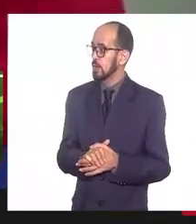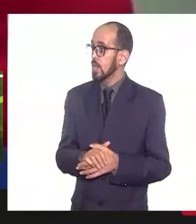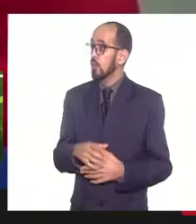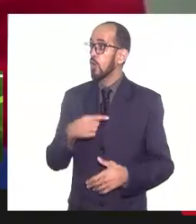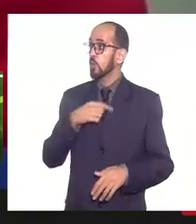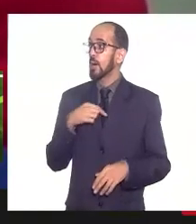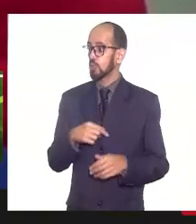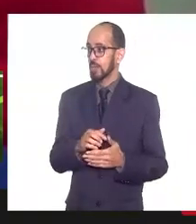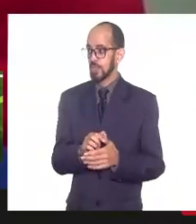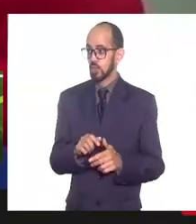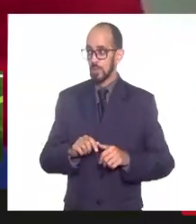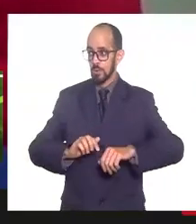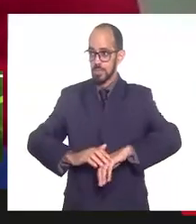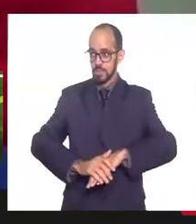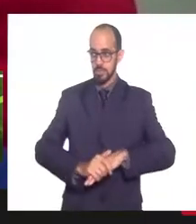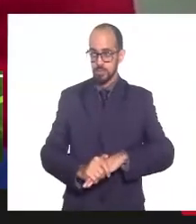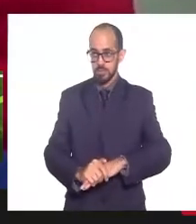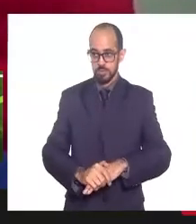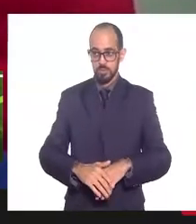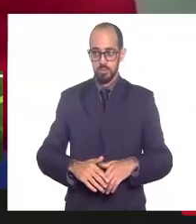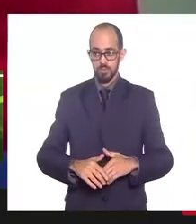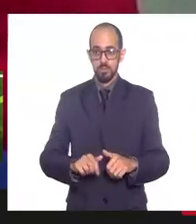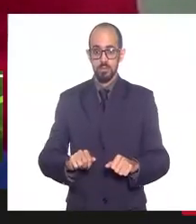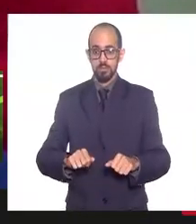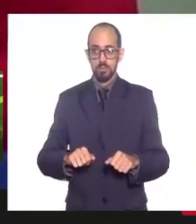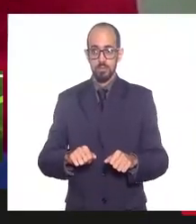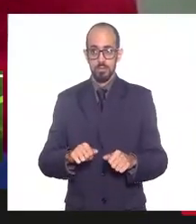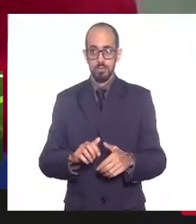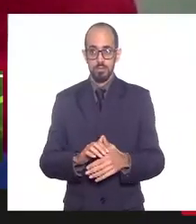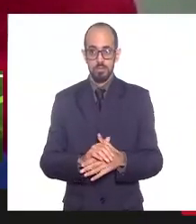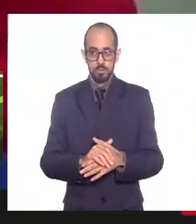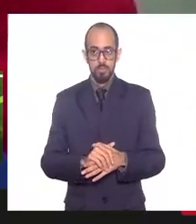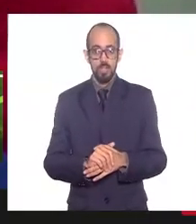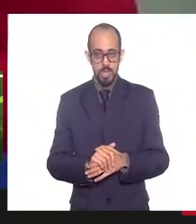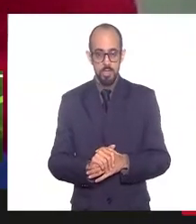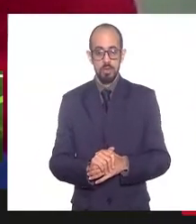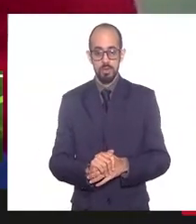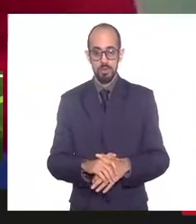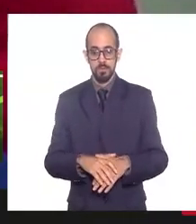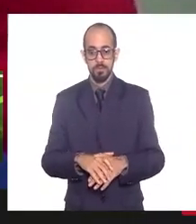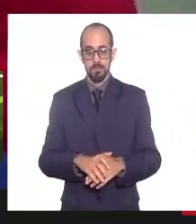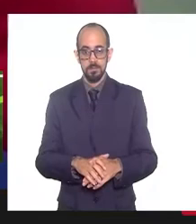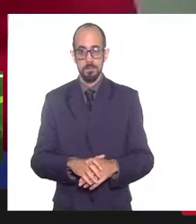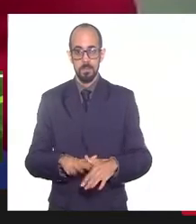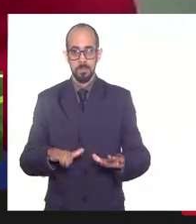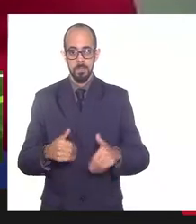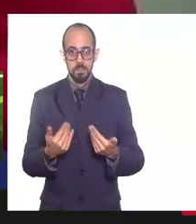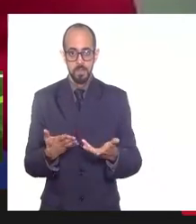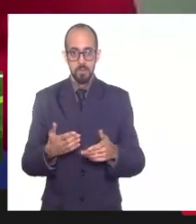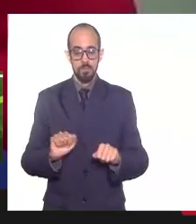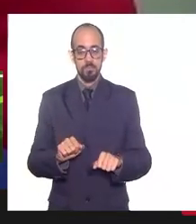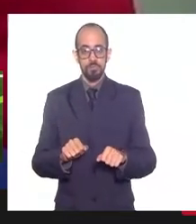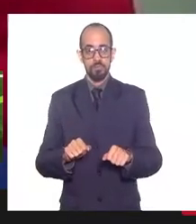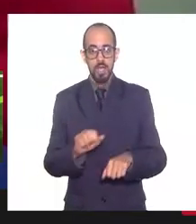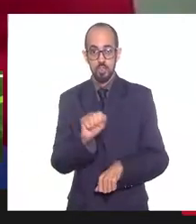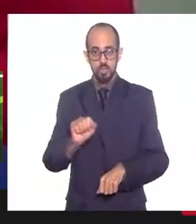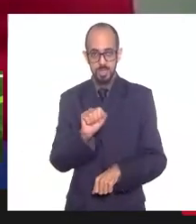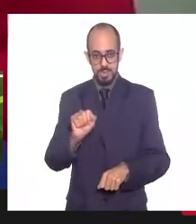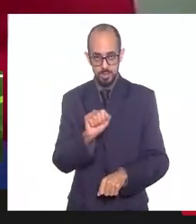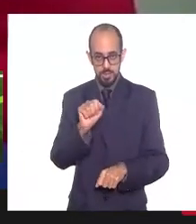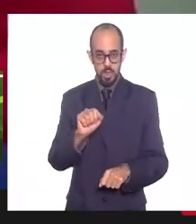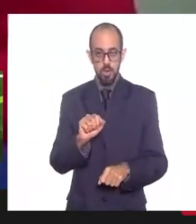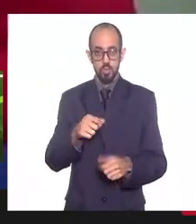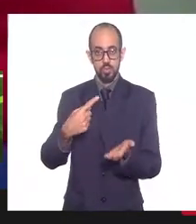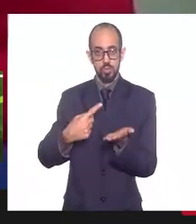Valdec com certeza pode contribuir com isso, não só uma gestão através da associação